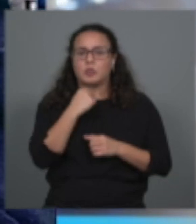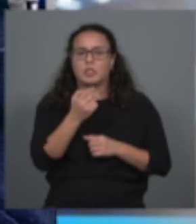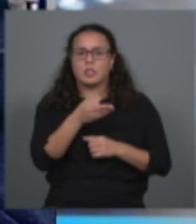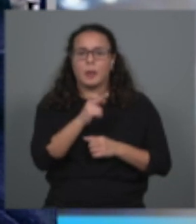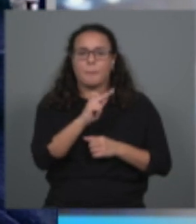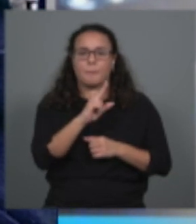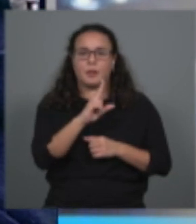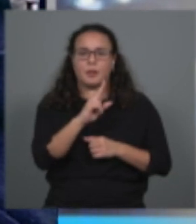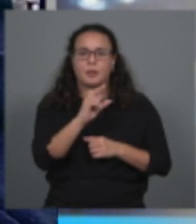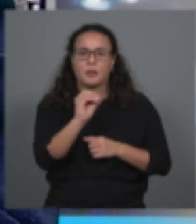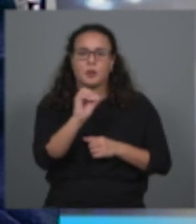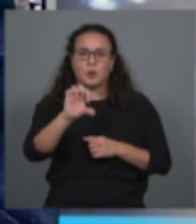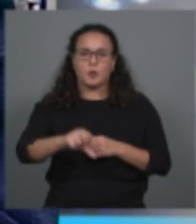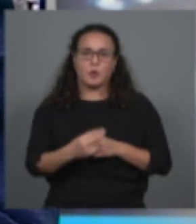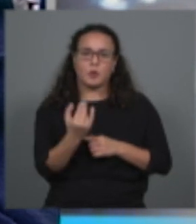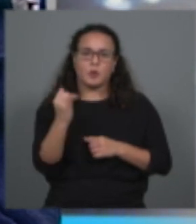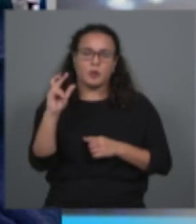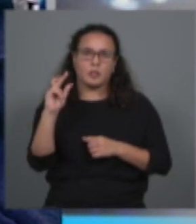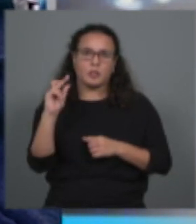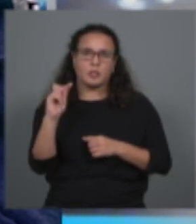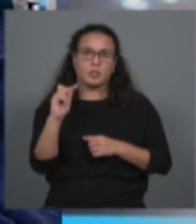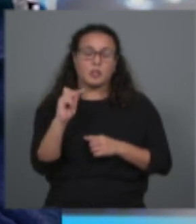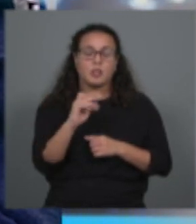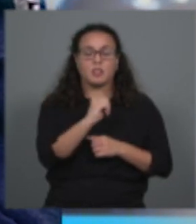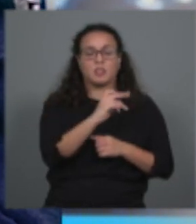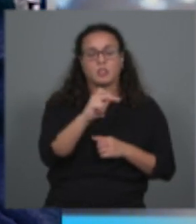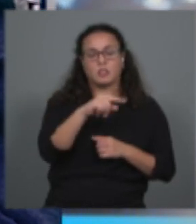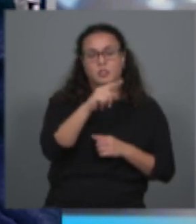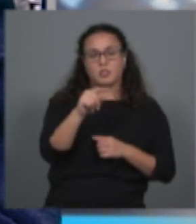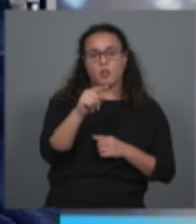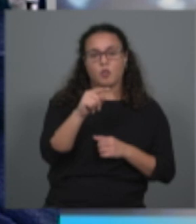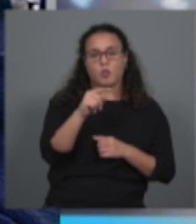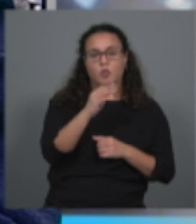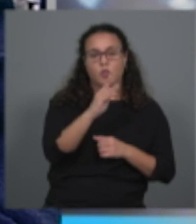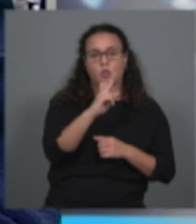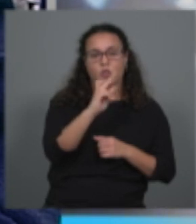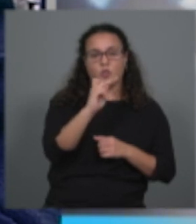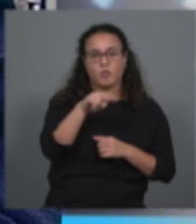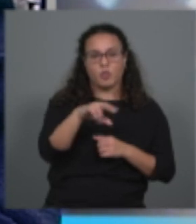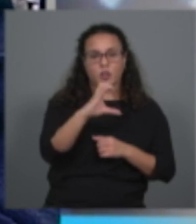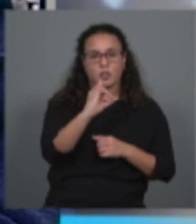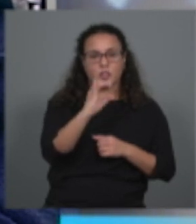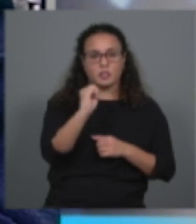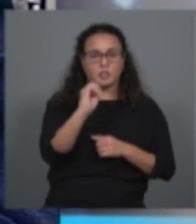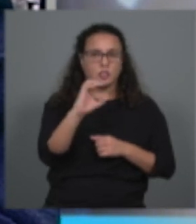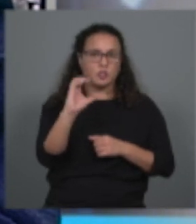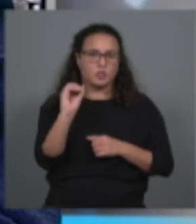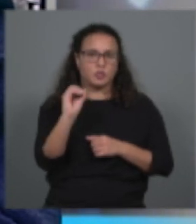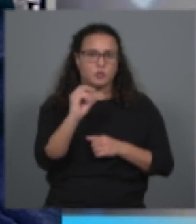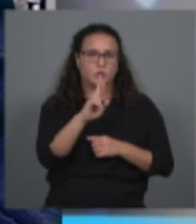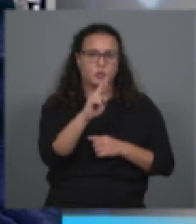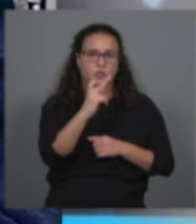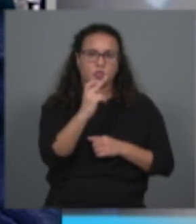Francisco Xavier, por acaso tem esse nome, São Francisco Xavier, um sítio onde o Padre Cruz gostaria de estar e de